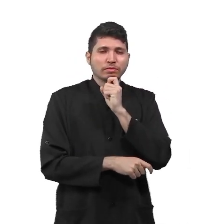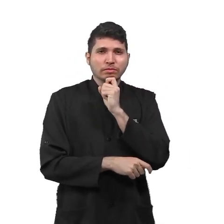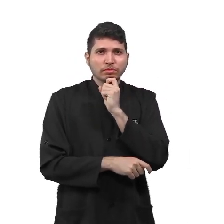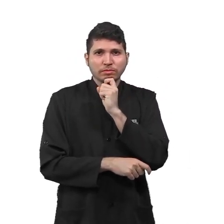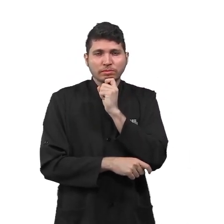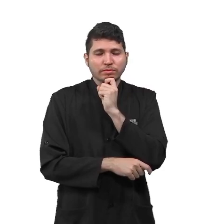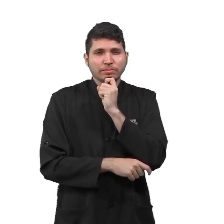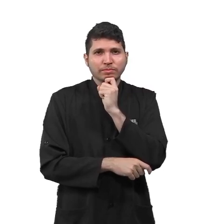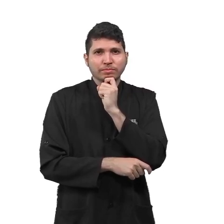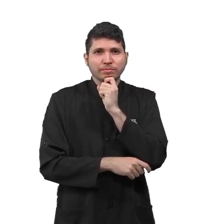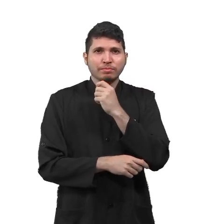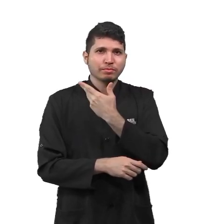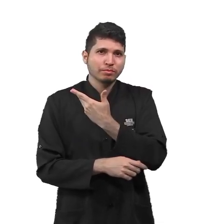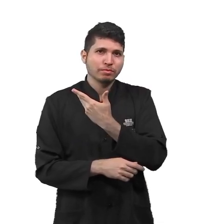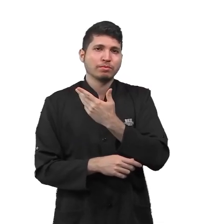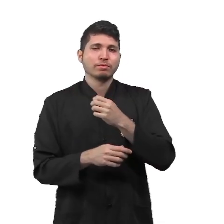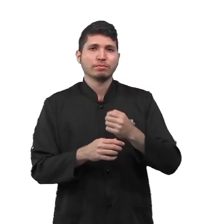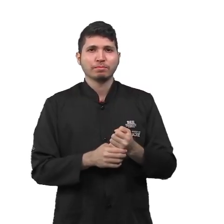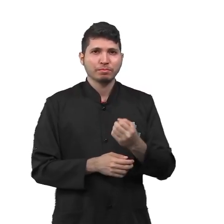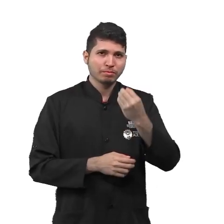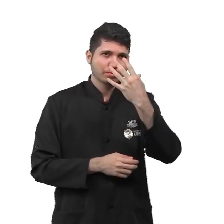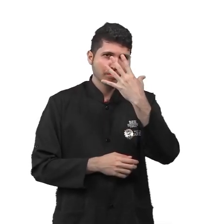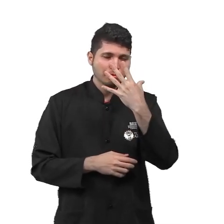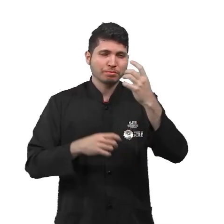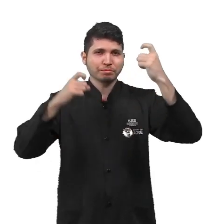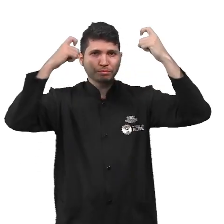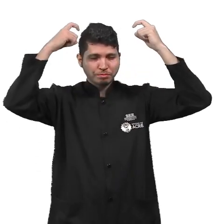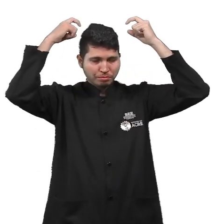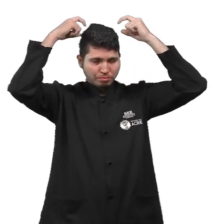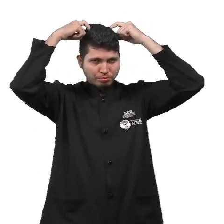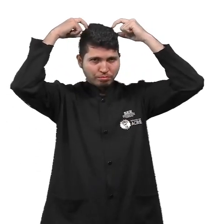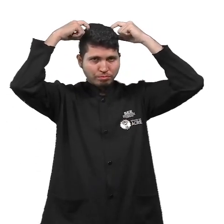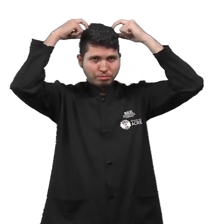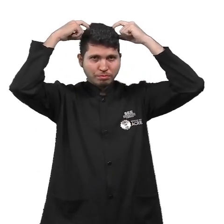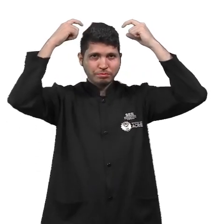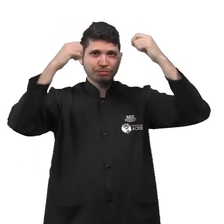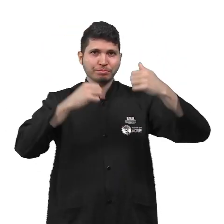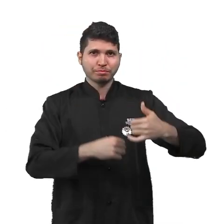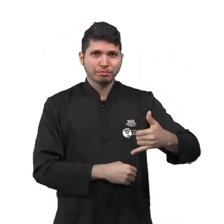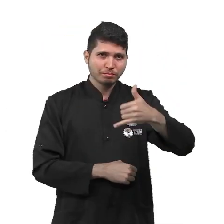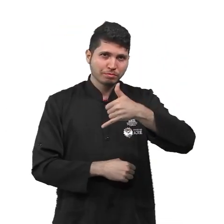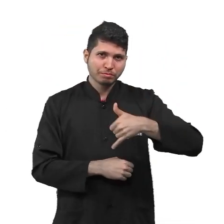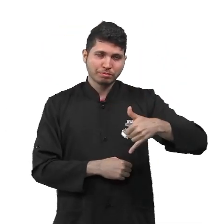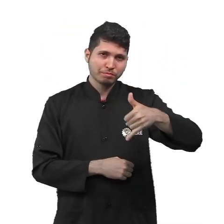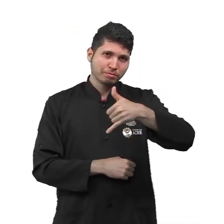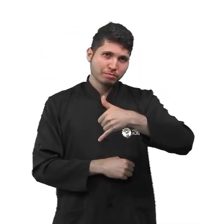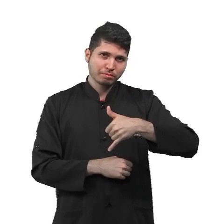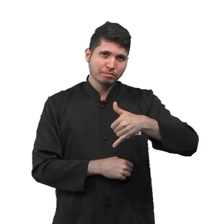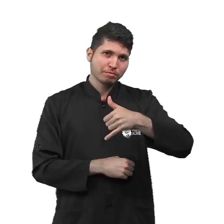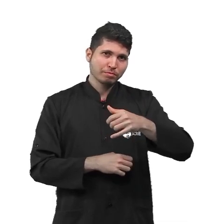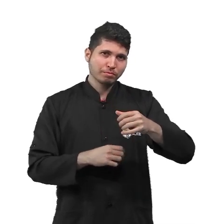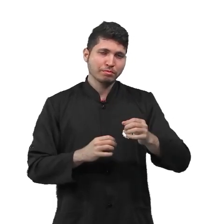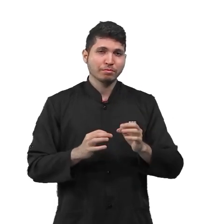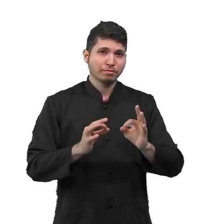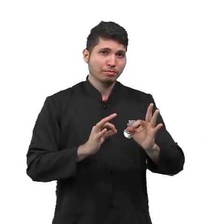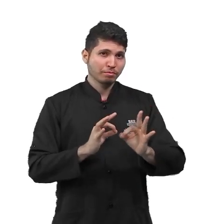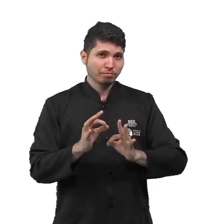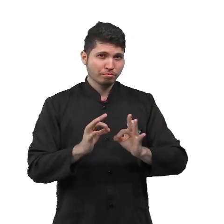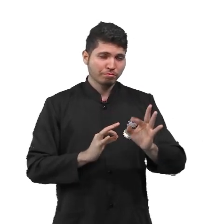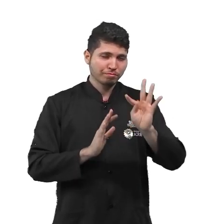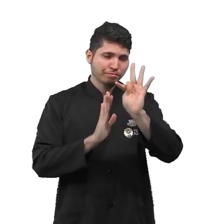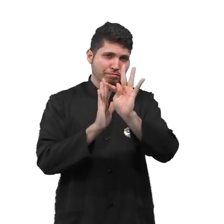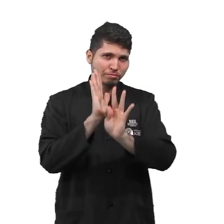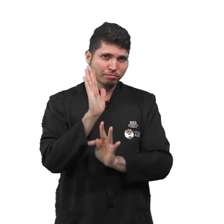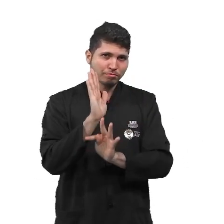tem a fotinha de um ursinho polar, né? E ele também, essa gordura vai ajudar o quê? Vai ajudar a regular a